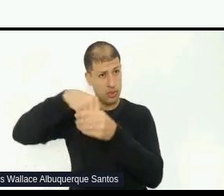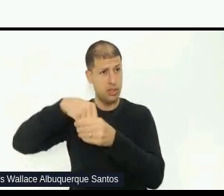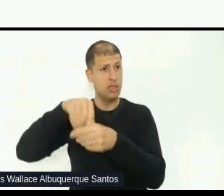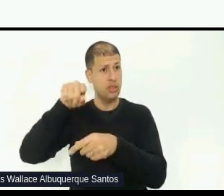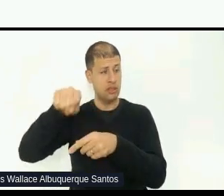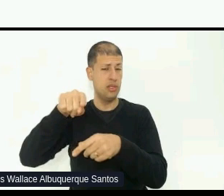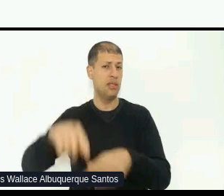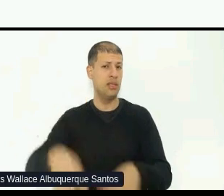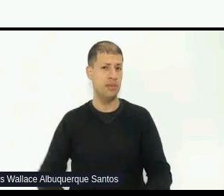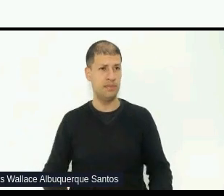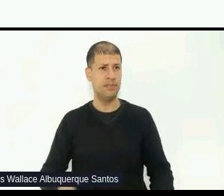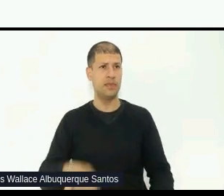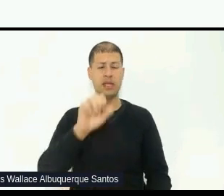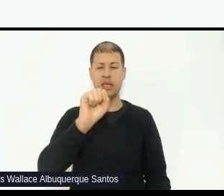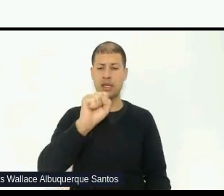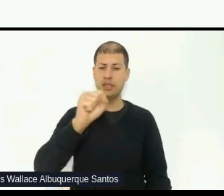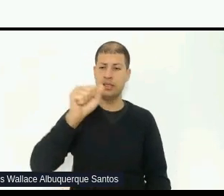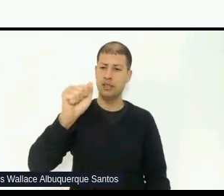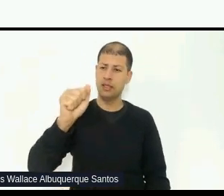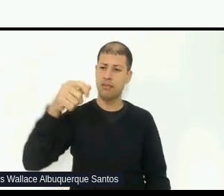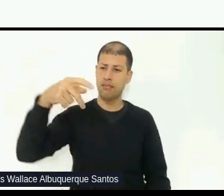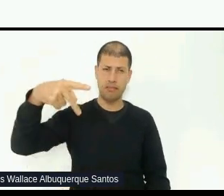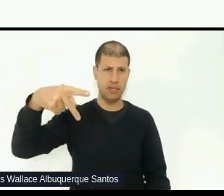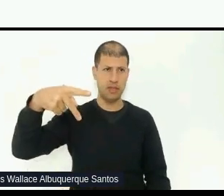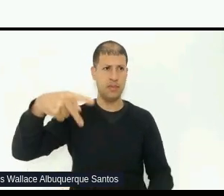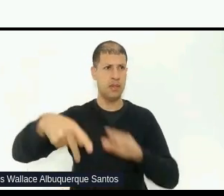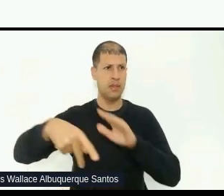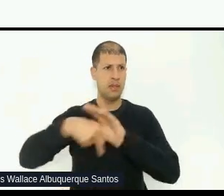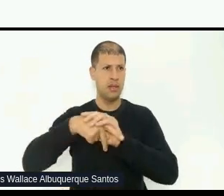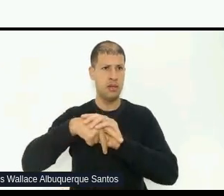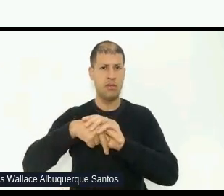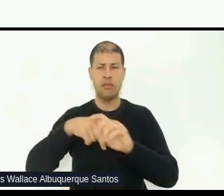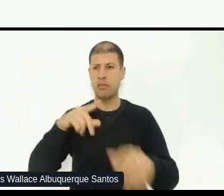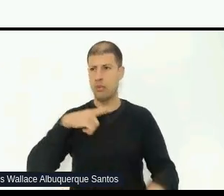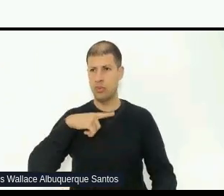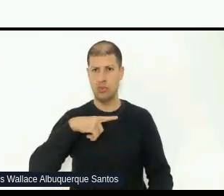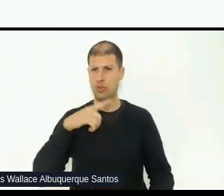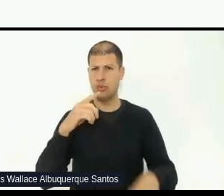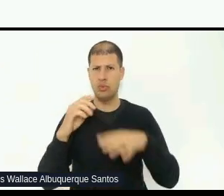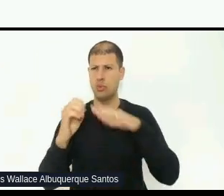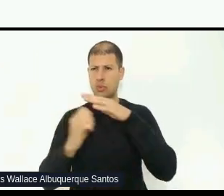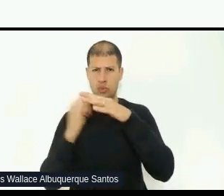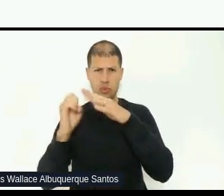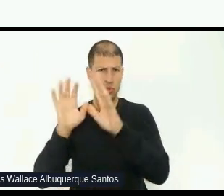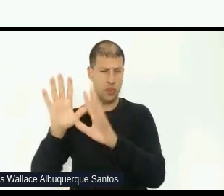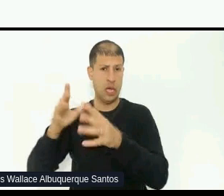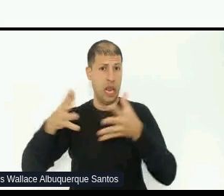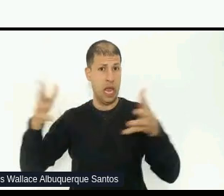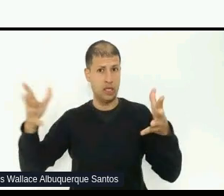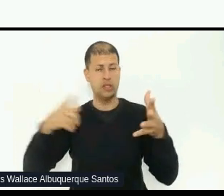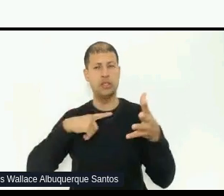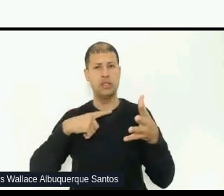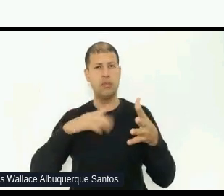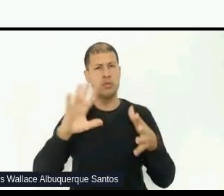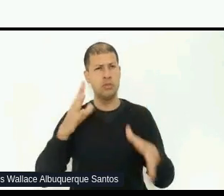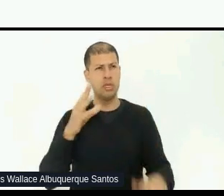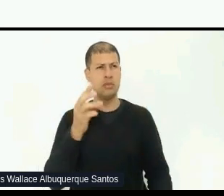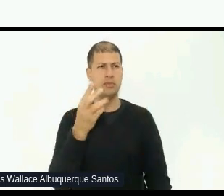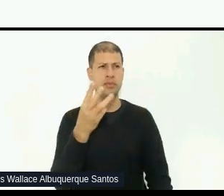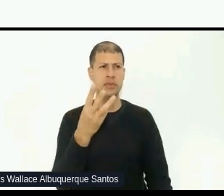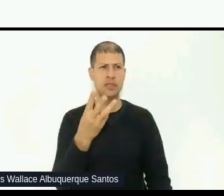A SAP, que é uma grande empresa aí do ramo de ERPs, mais ou menos